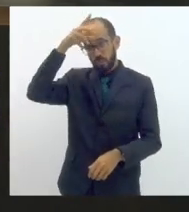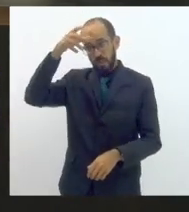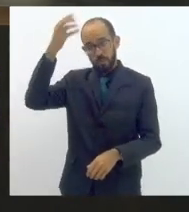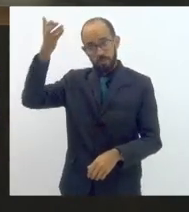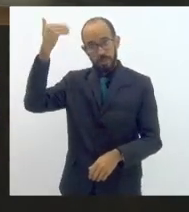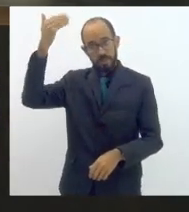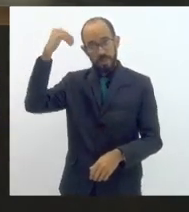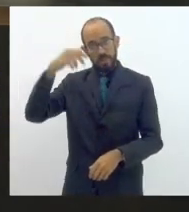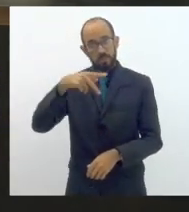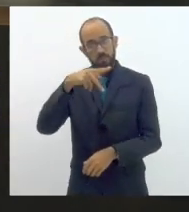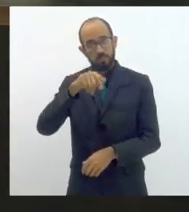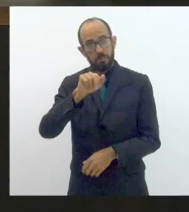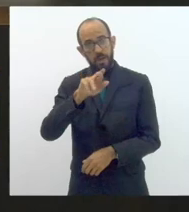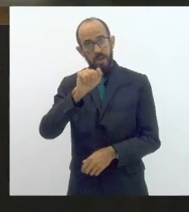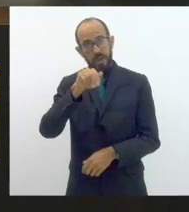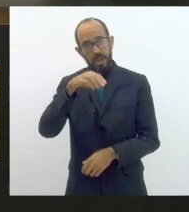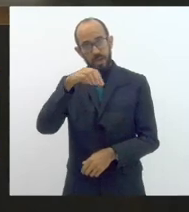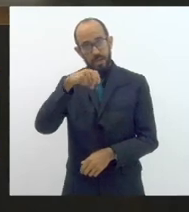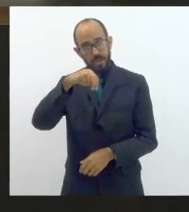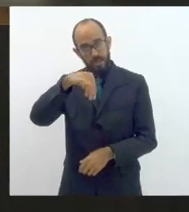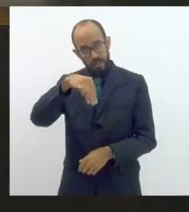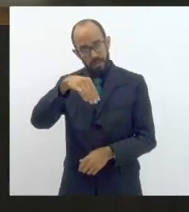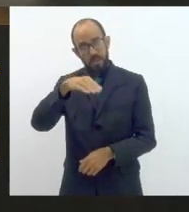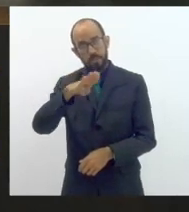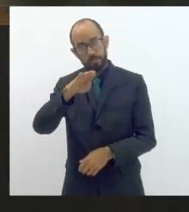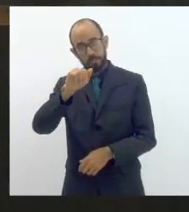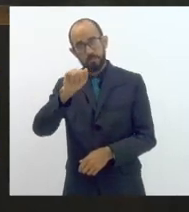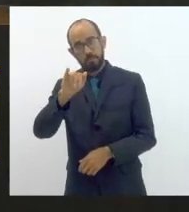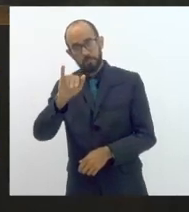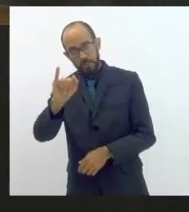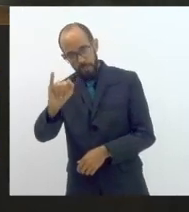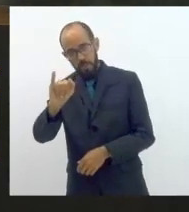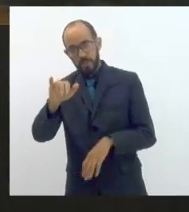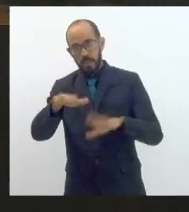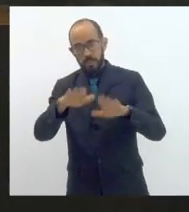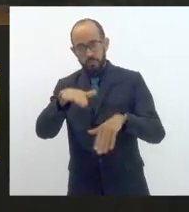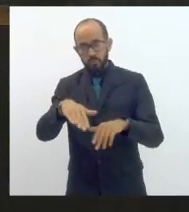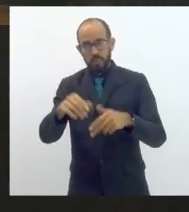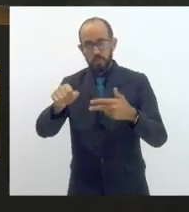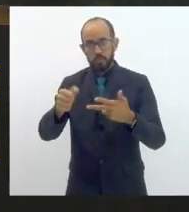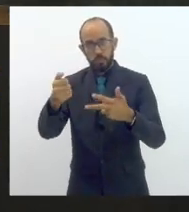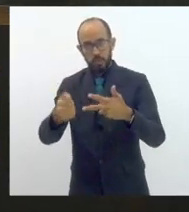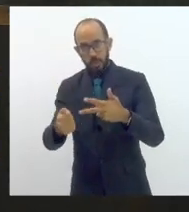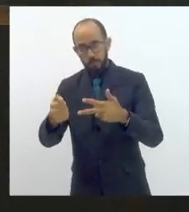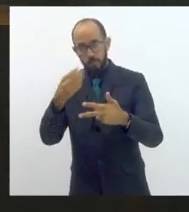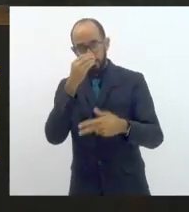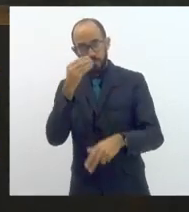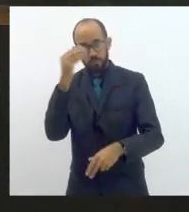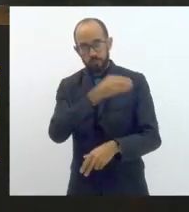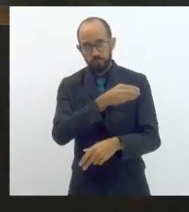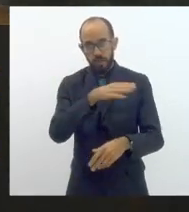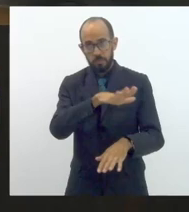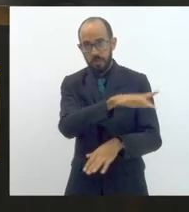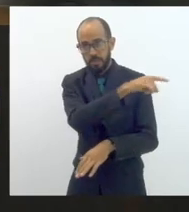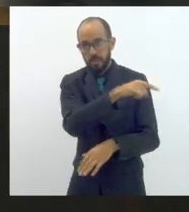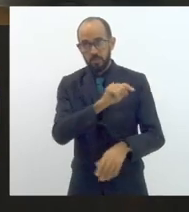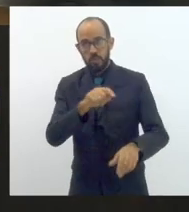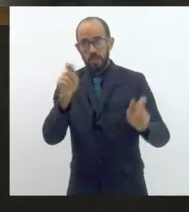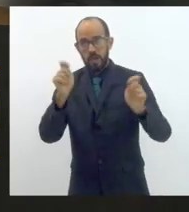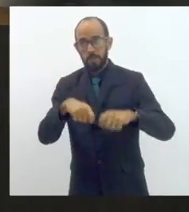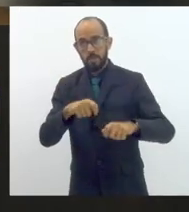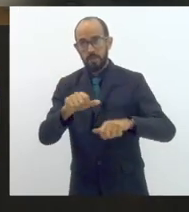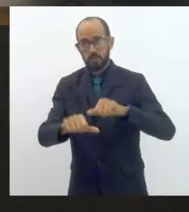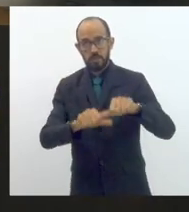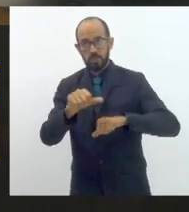Fluminense, Paracambi. Um município muitas vezes esquecido pelo poder público, mas que ele foi capaz de transformá-lo,